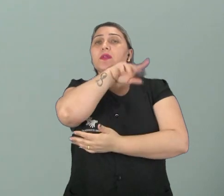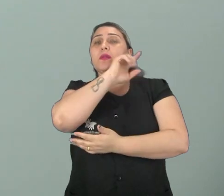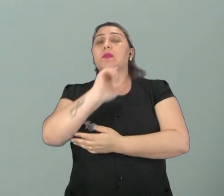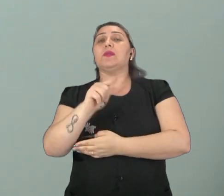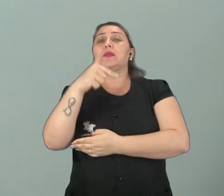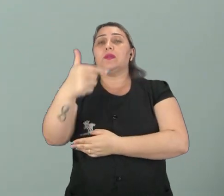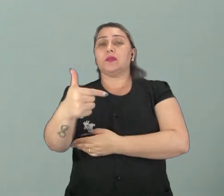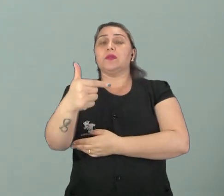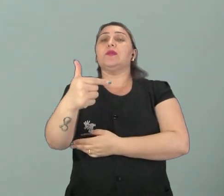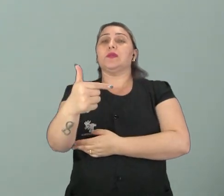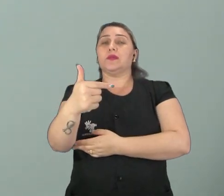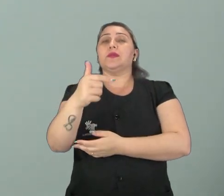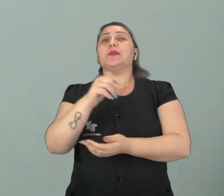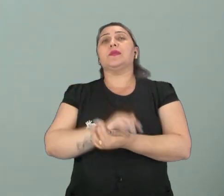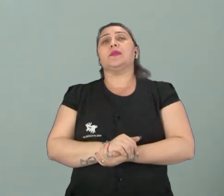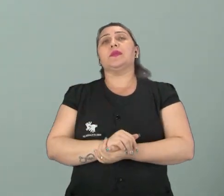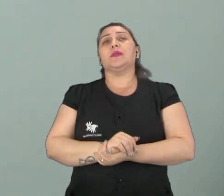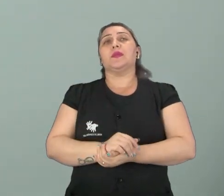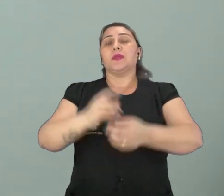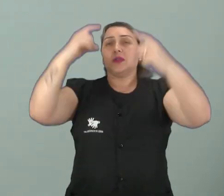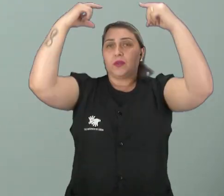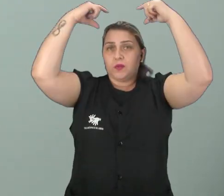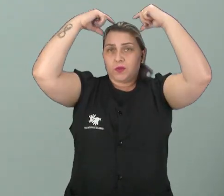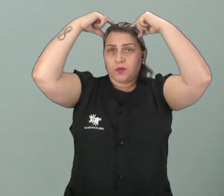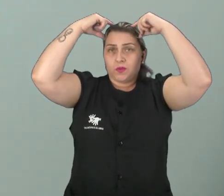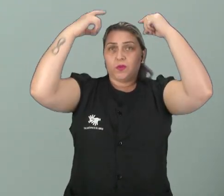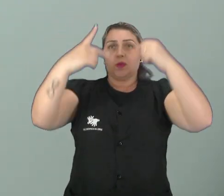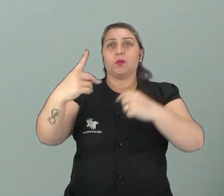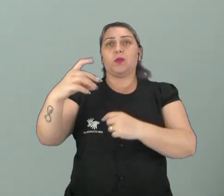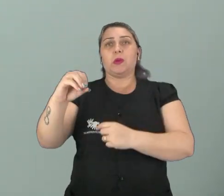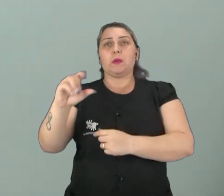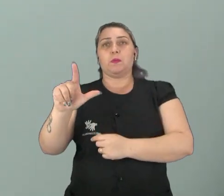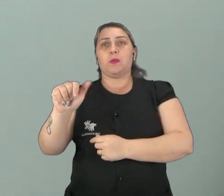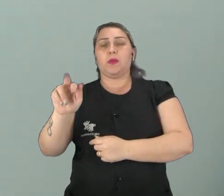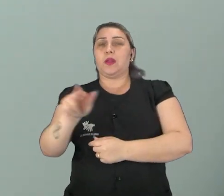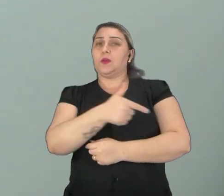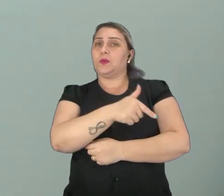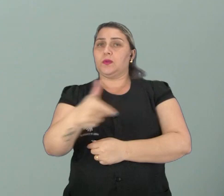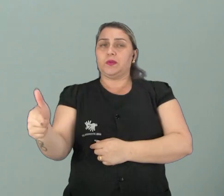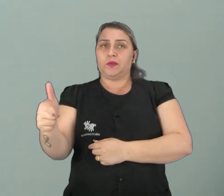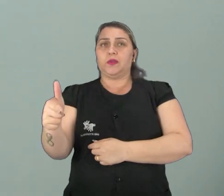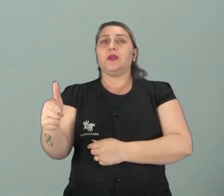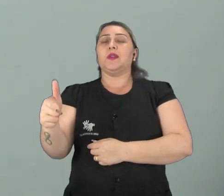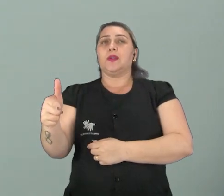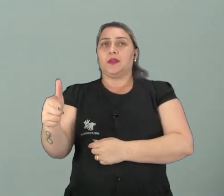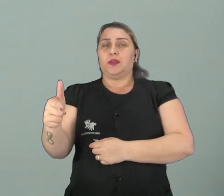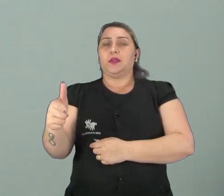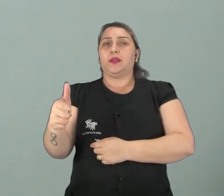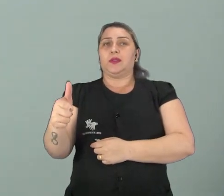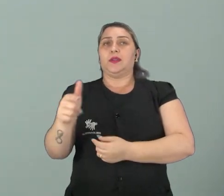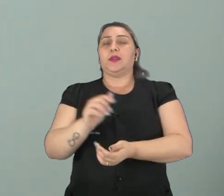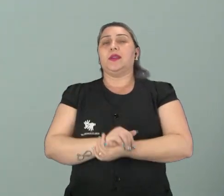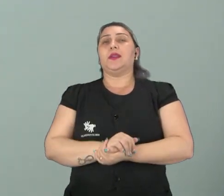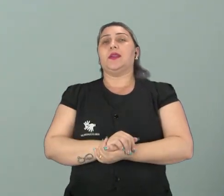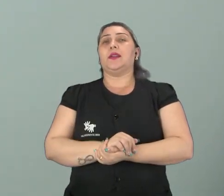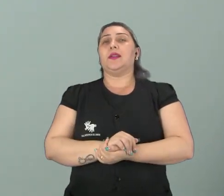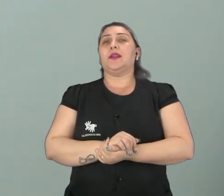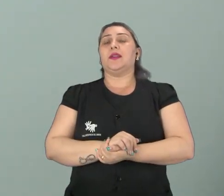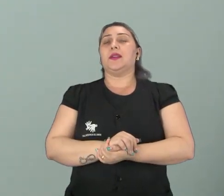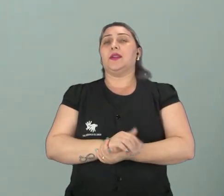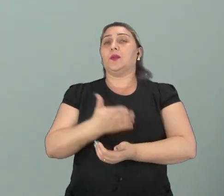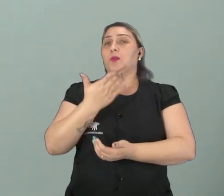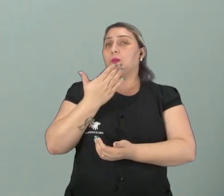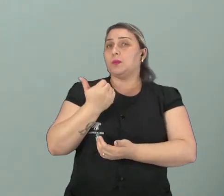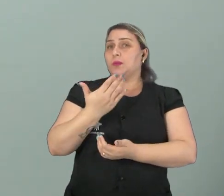e em outros seres vivos bem específicos, como é o caso do urso polar. Quando ele não tem muito recurso disponível, e esse recurso